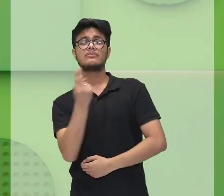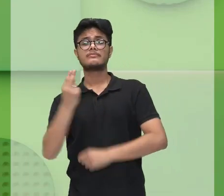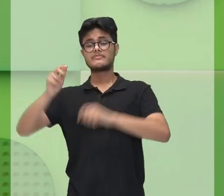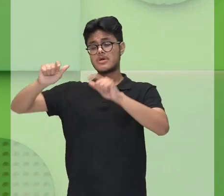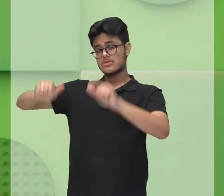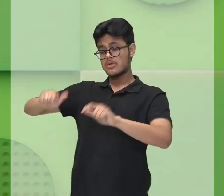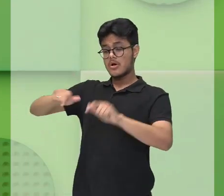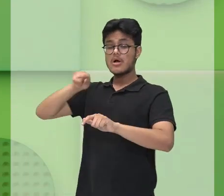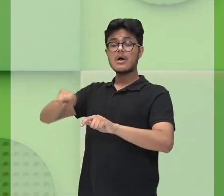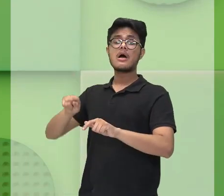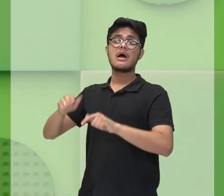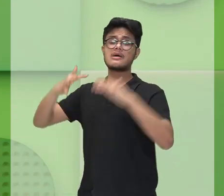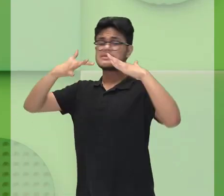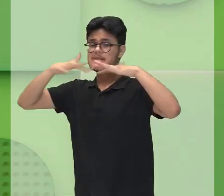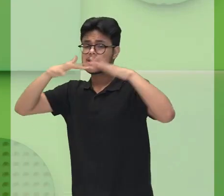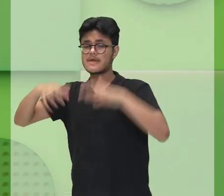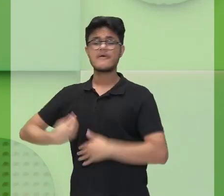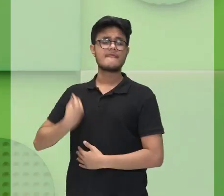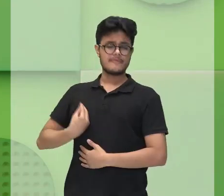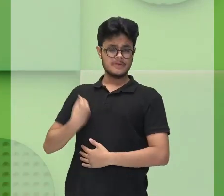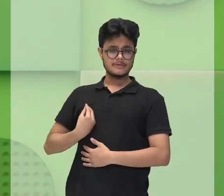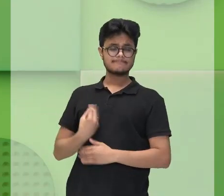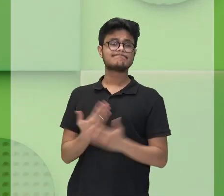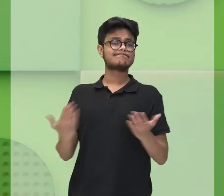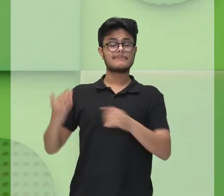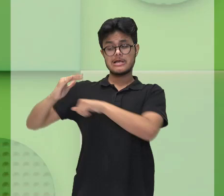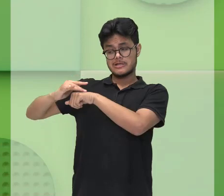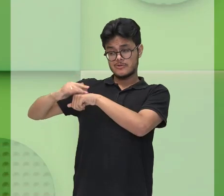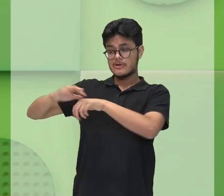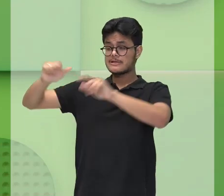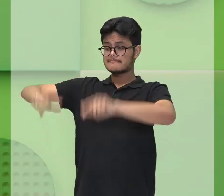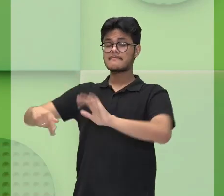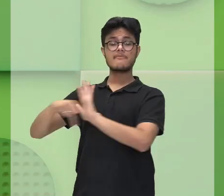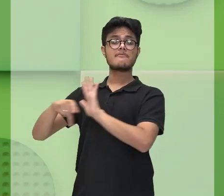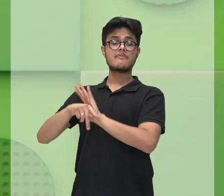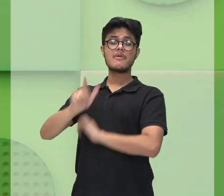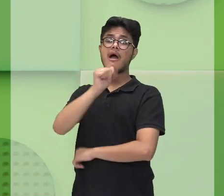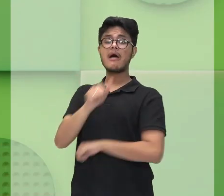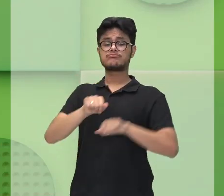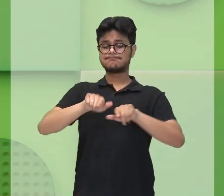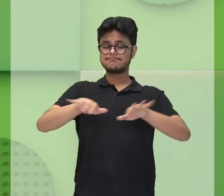naturais, porque na maioria das vezes essas doenças de veiculação hídrica